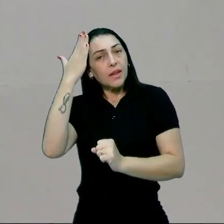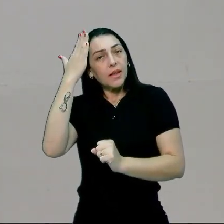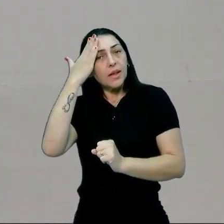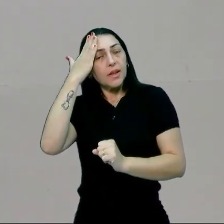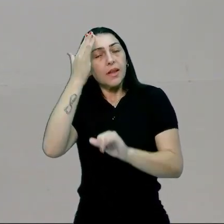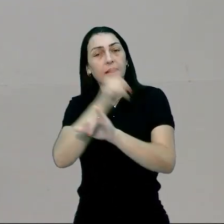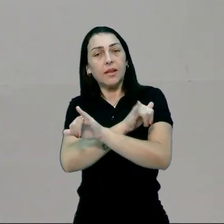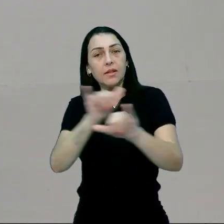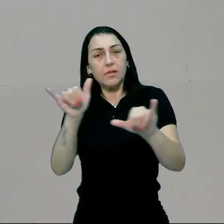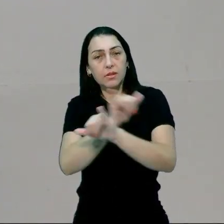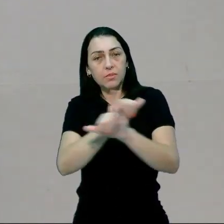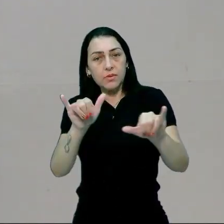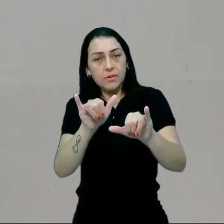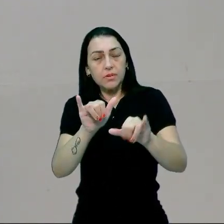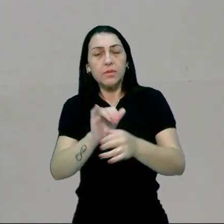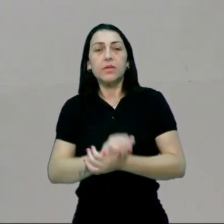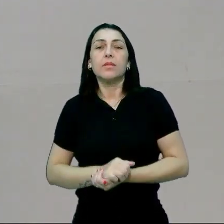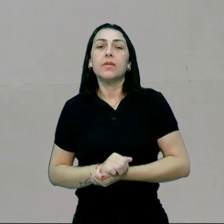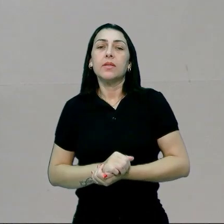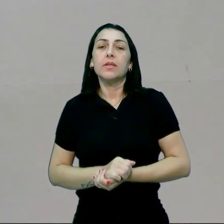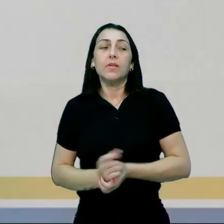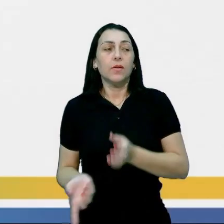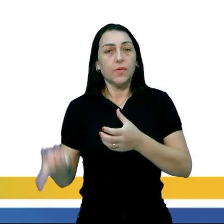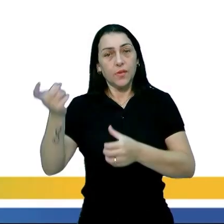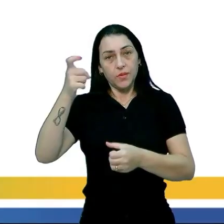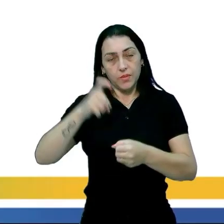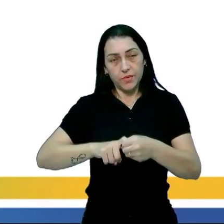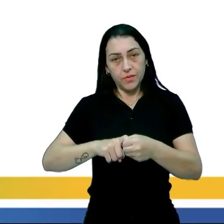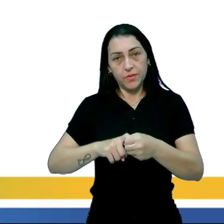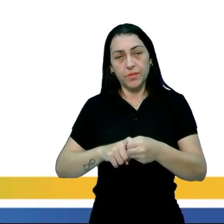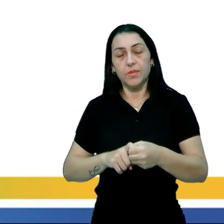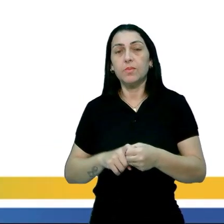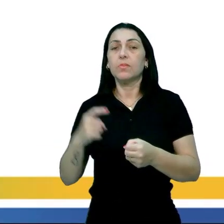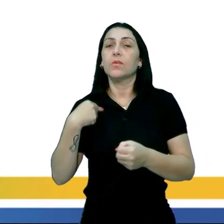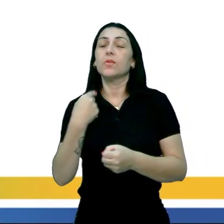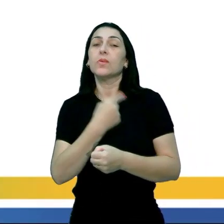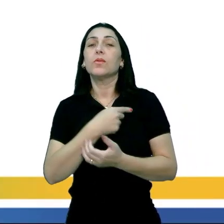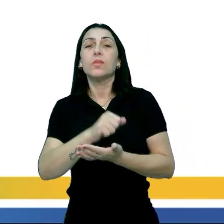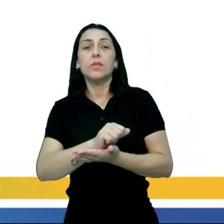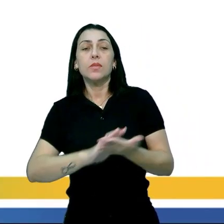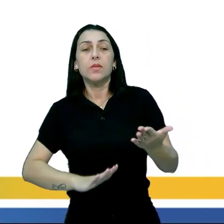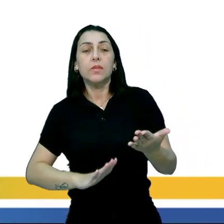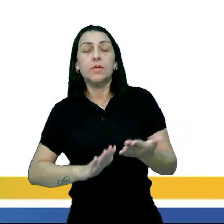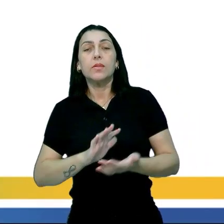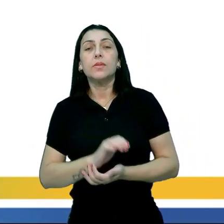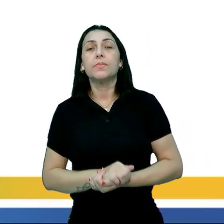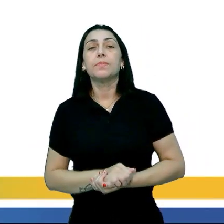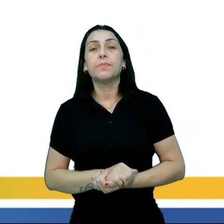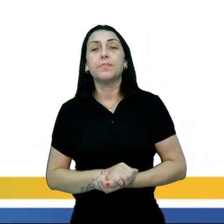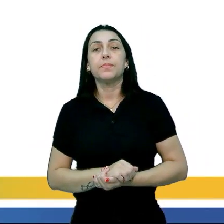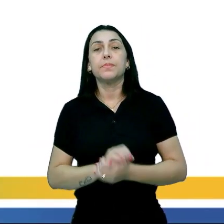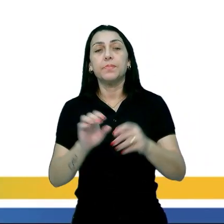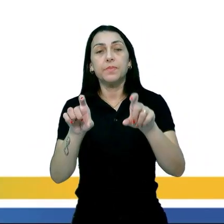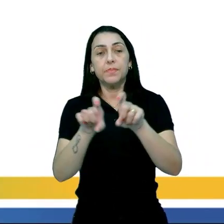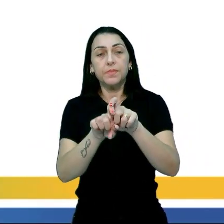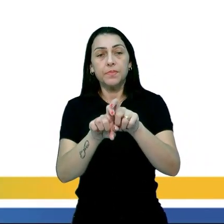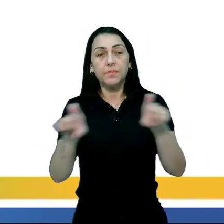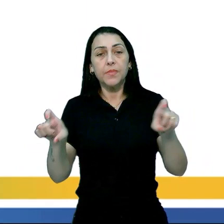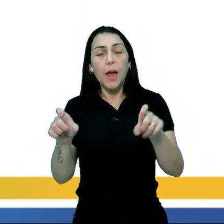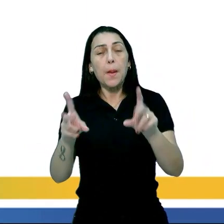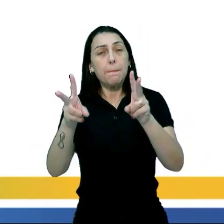essas informações. Então eu vou voltar aqui para o nosso exercitando, para o nosso enunciado.